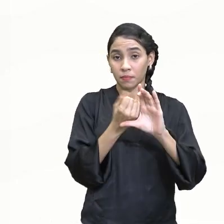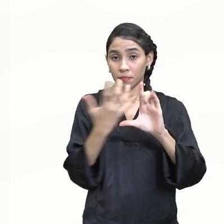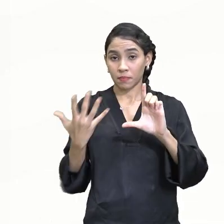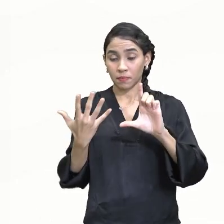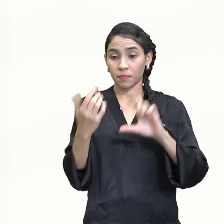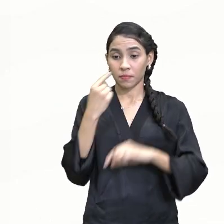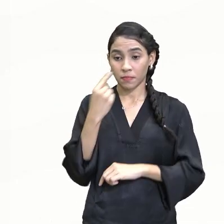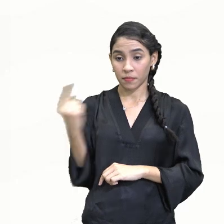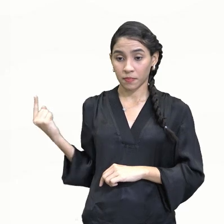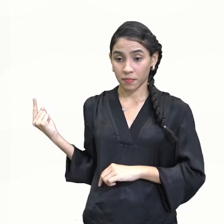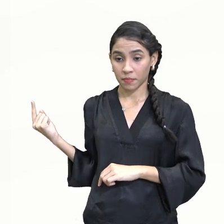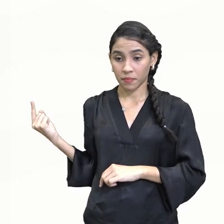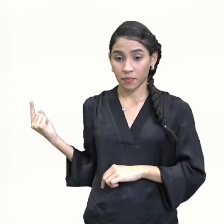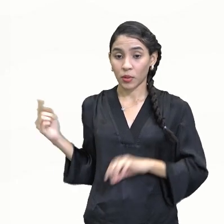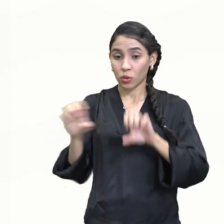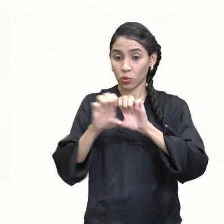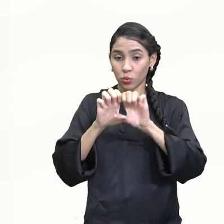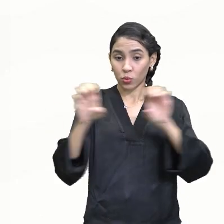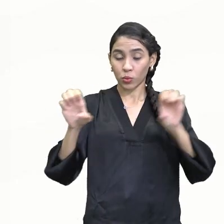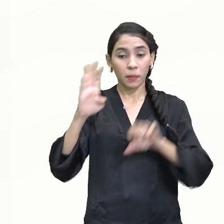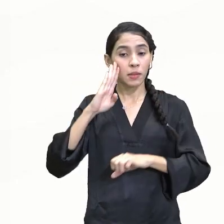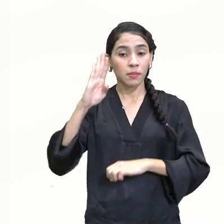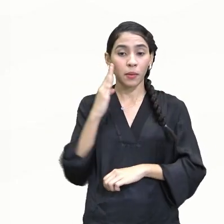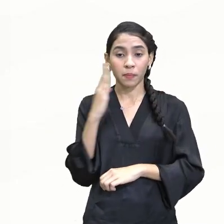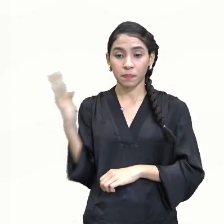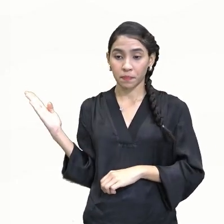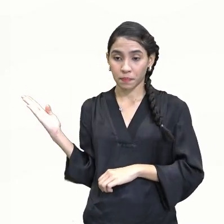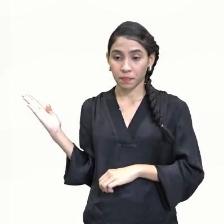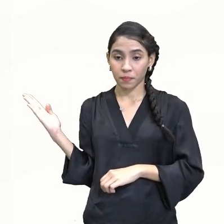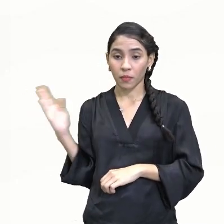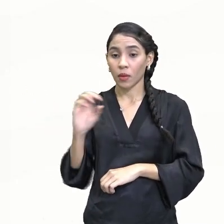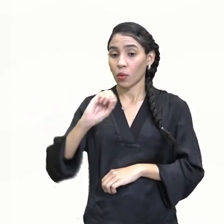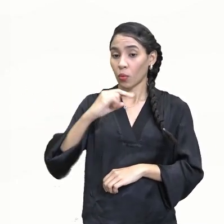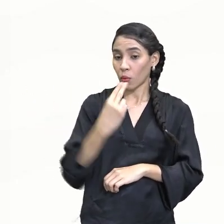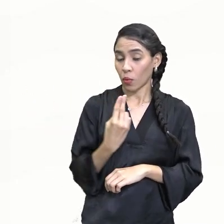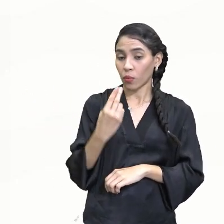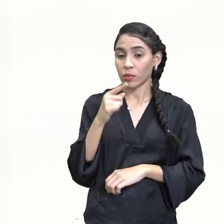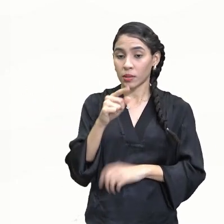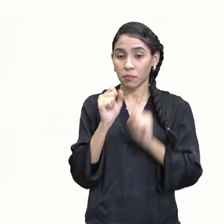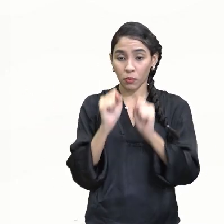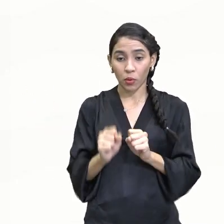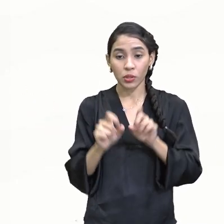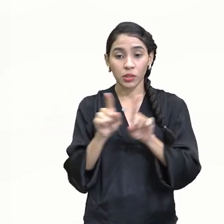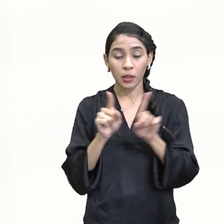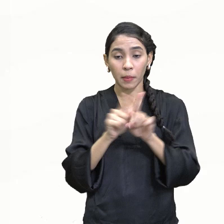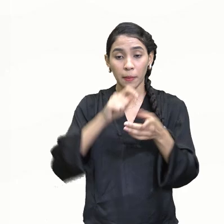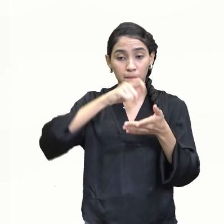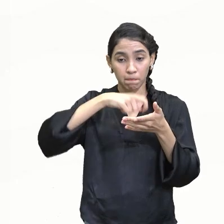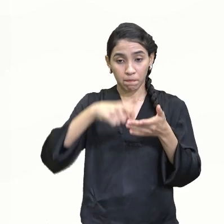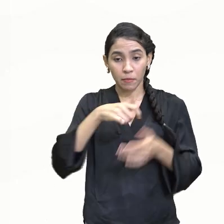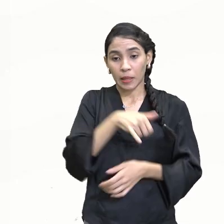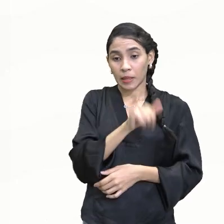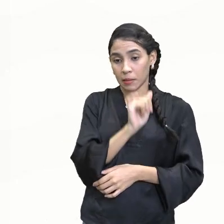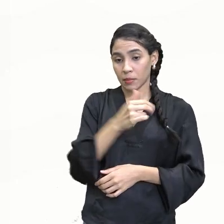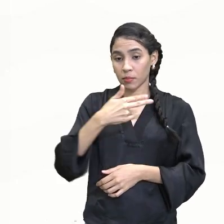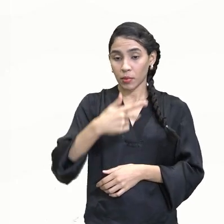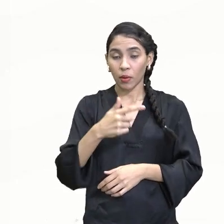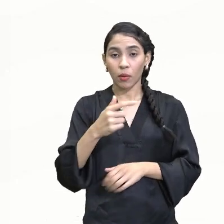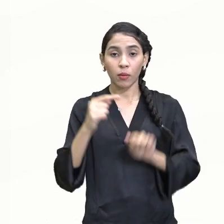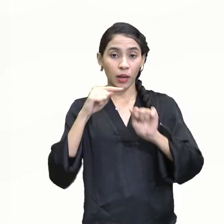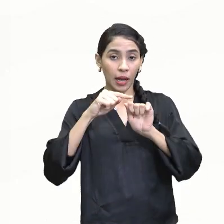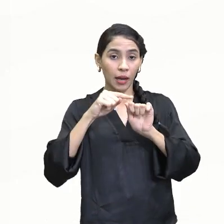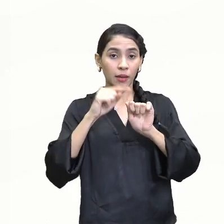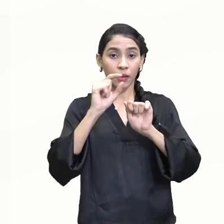de x igual a elevado a x, ou você pode escrever assim, y igual a elevado a